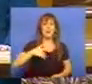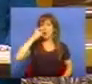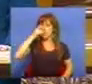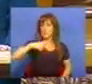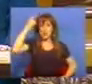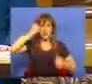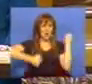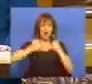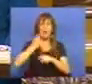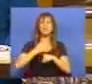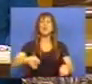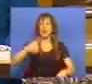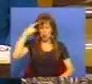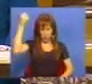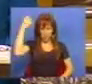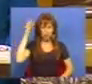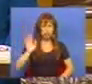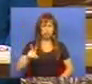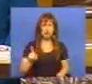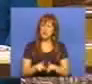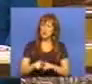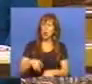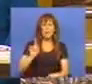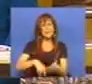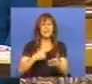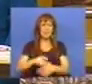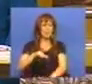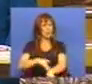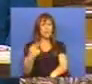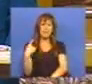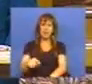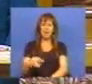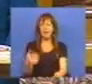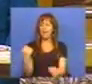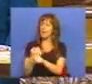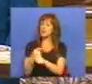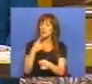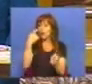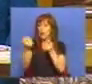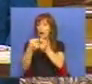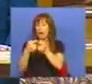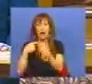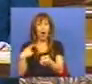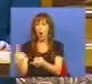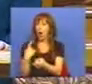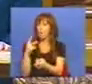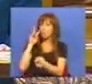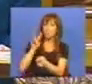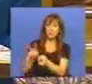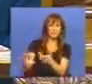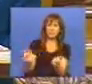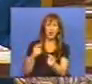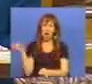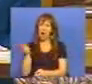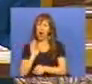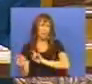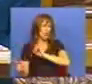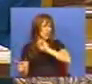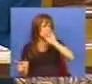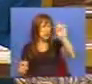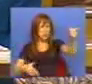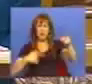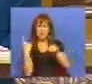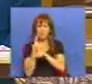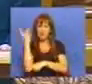protesta porque já compreendeu que sempre que adoecer deixa de ter um serviço próximo para o atender e vai ter que se deslocar umas boas